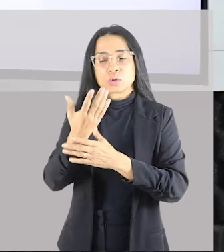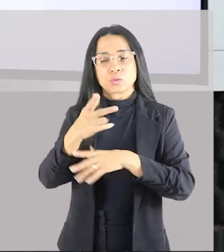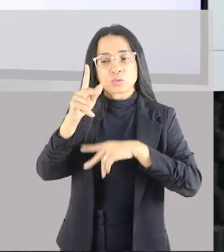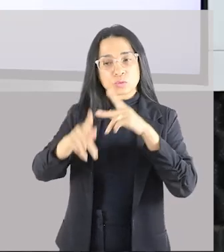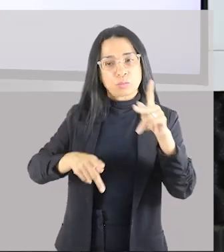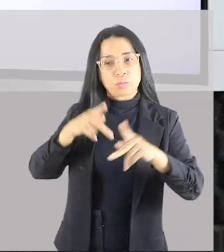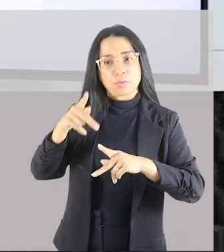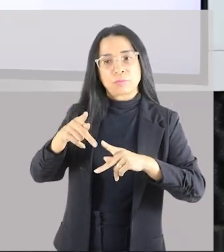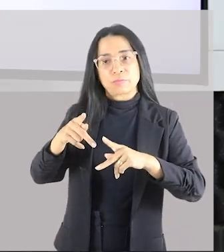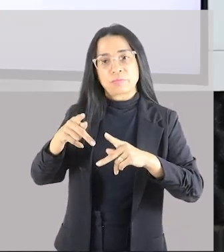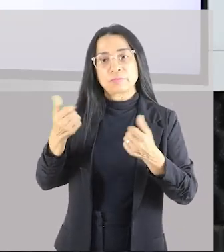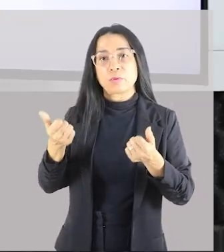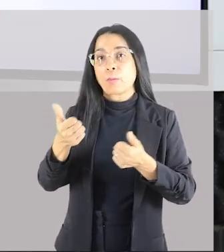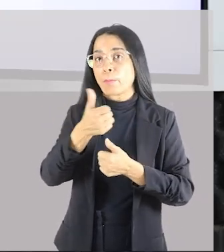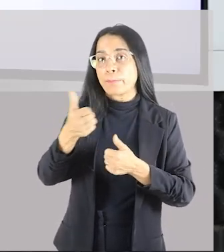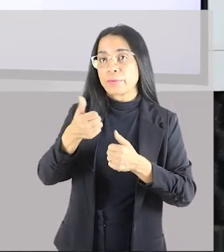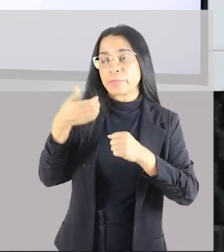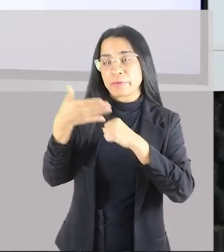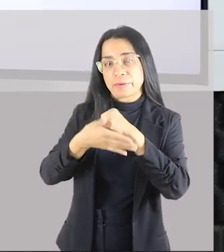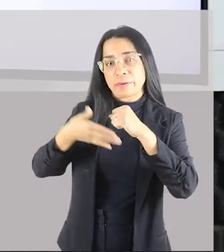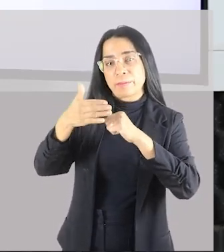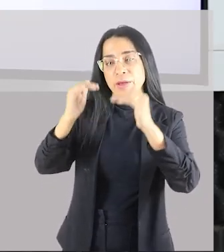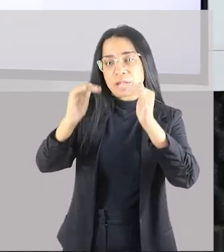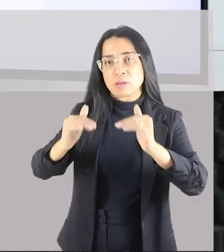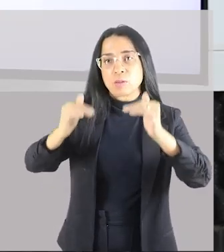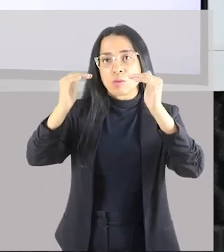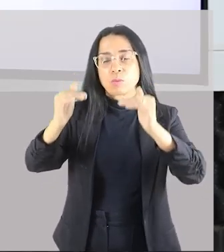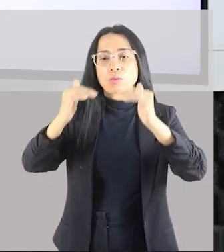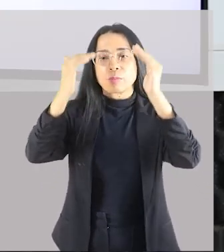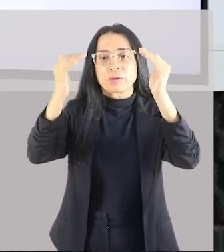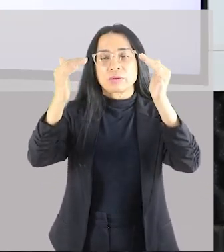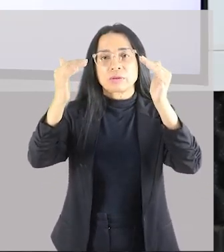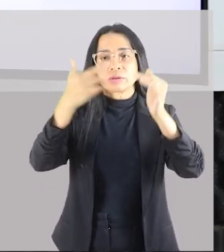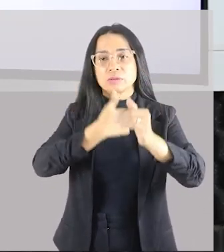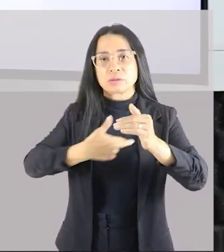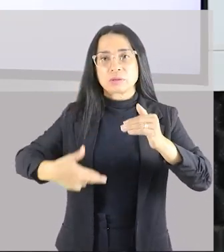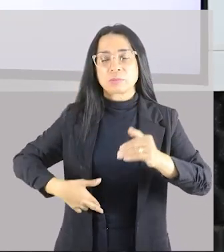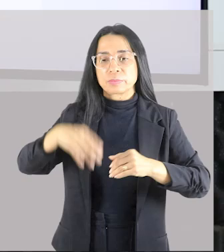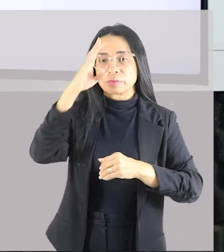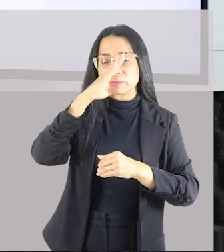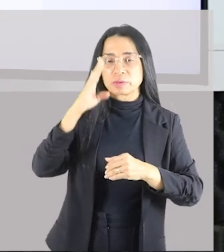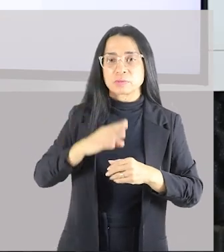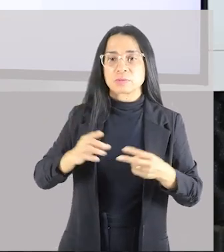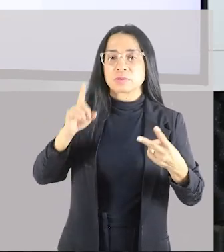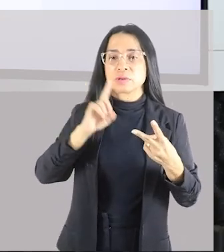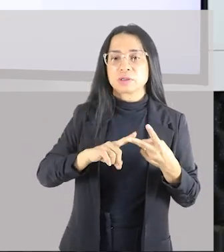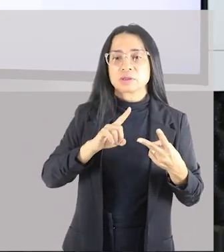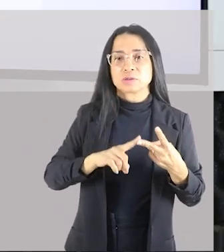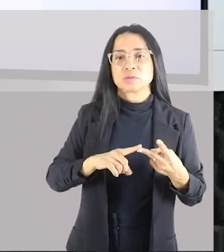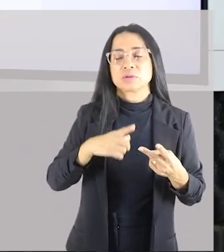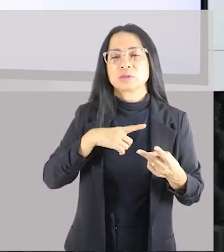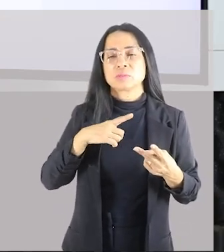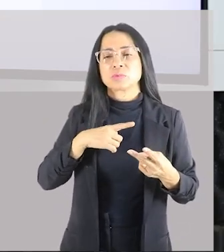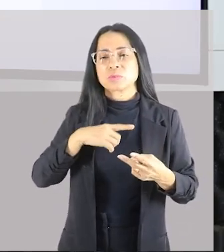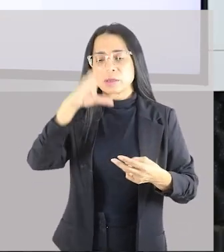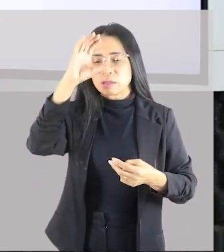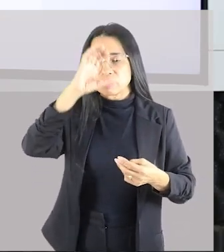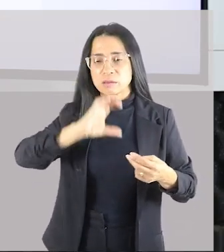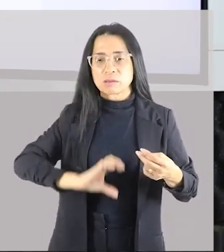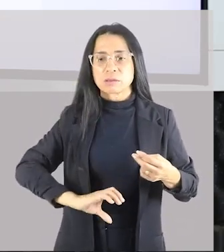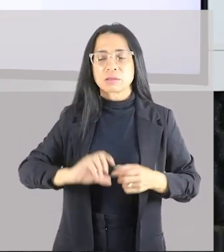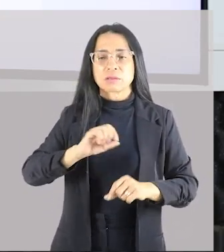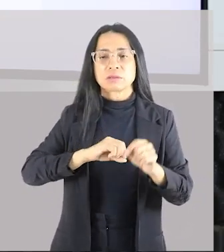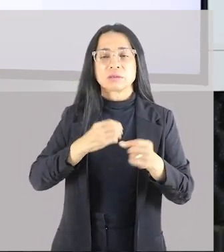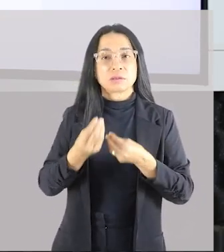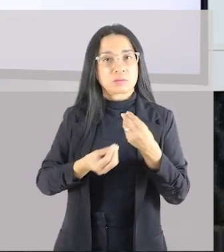é o primeiro fundamento da República Brasileira. Em segundo lugar, nós temos o processo de cidadania.